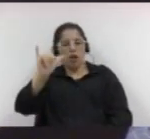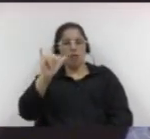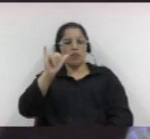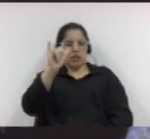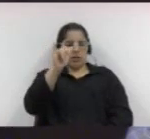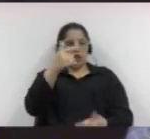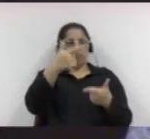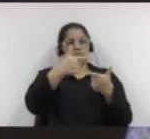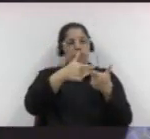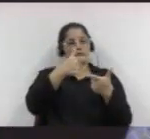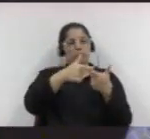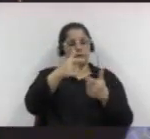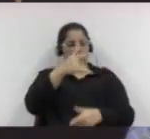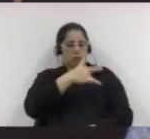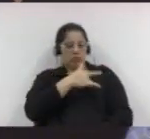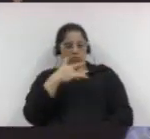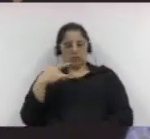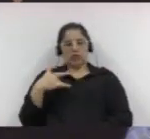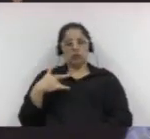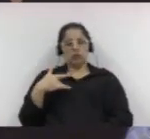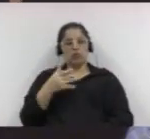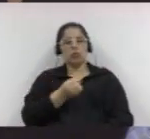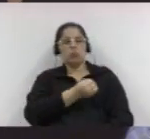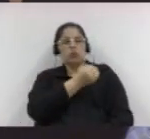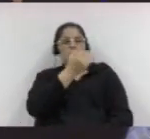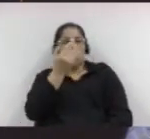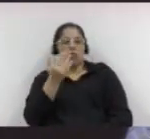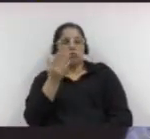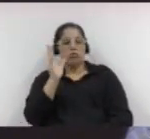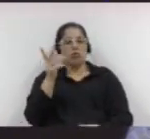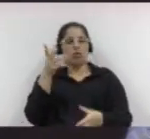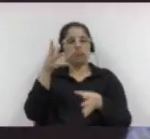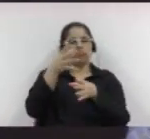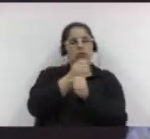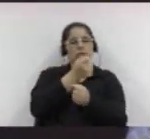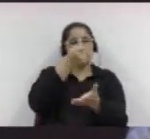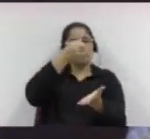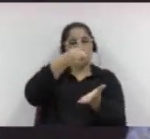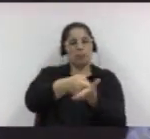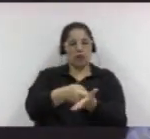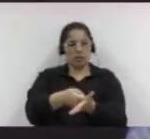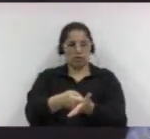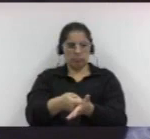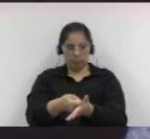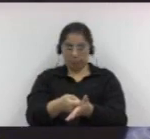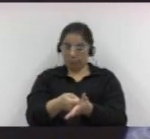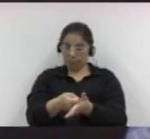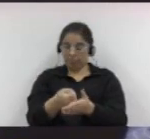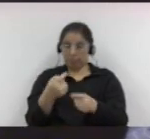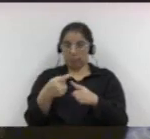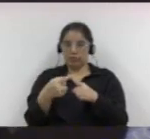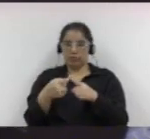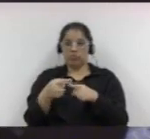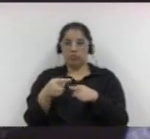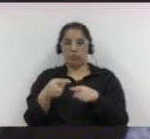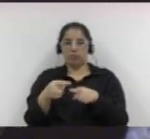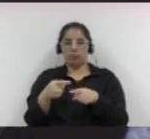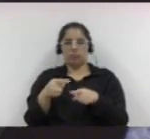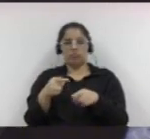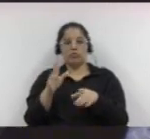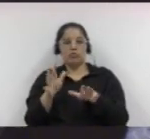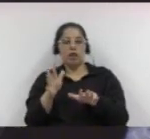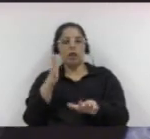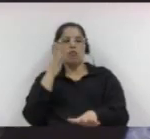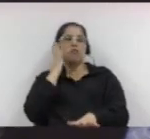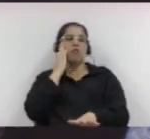de saber quanto já foi gasto em prevenção, visto que nós já temos aí alardes de surto ou epidemia